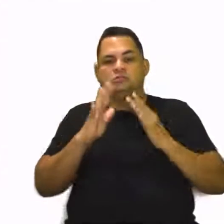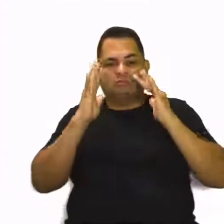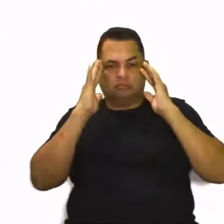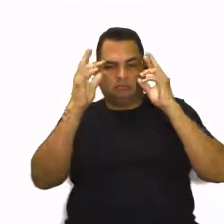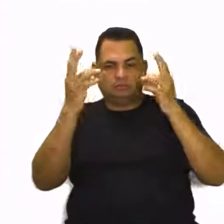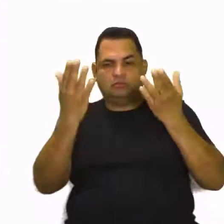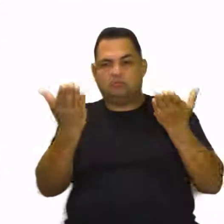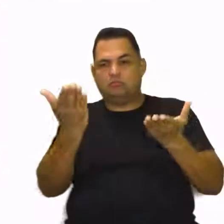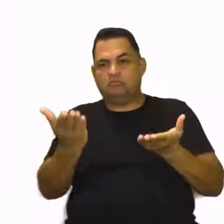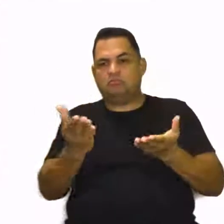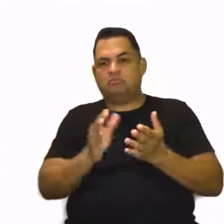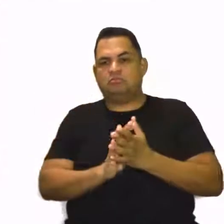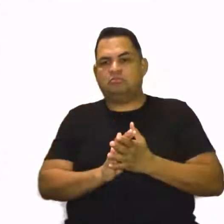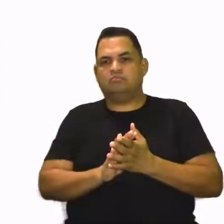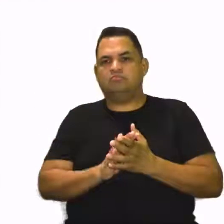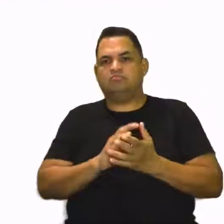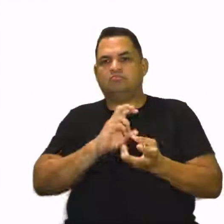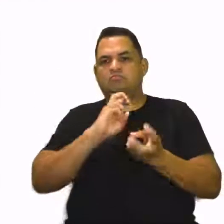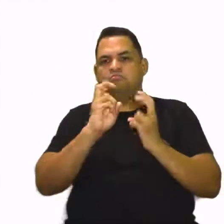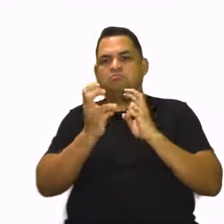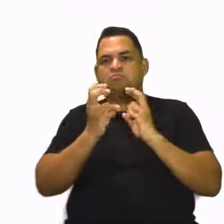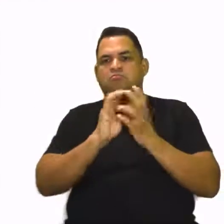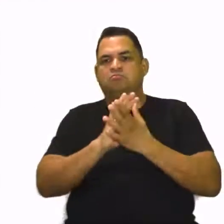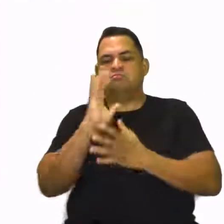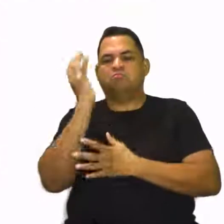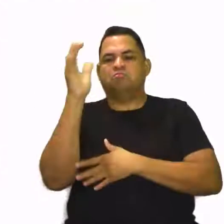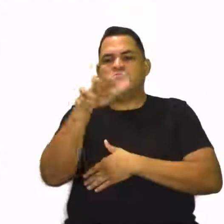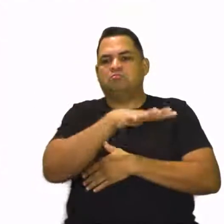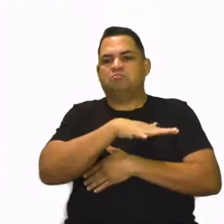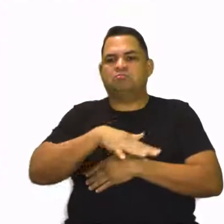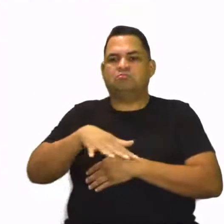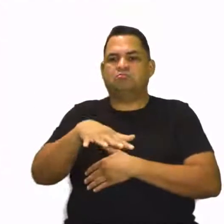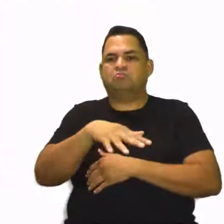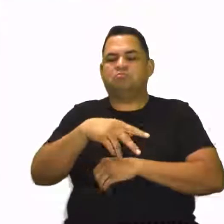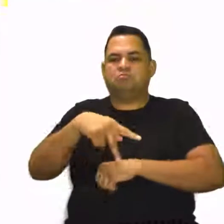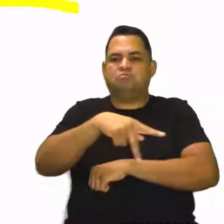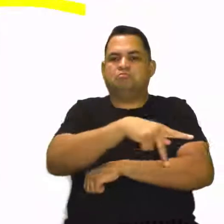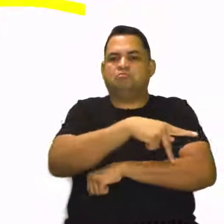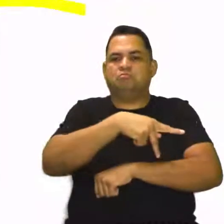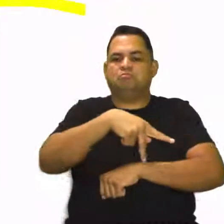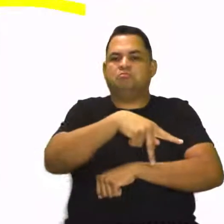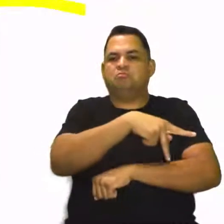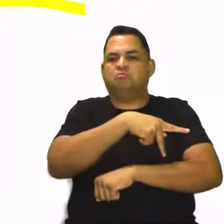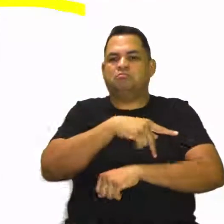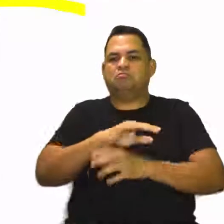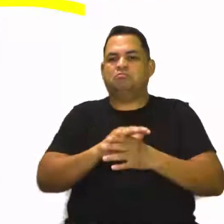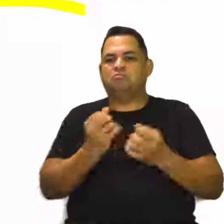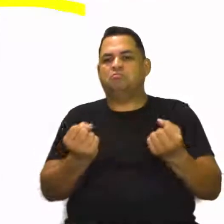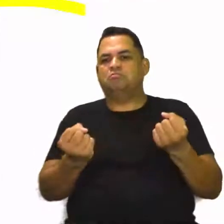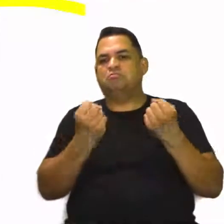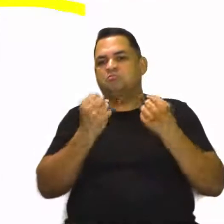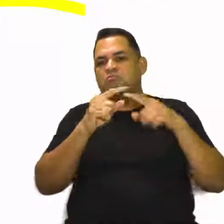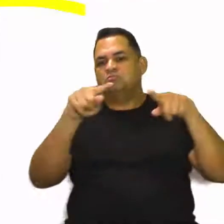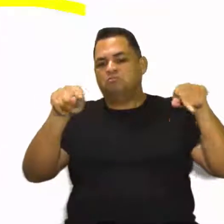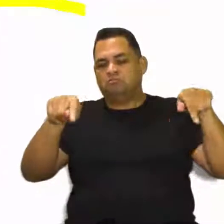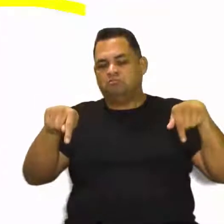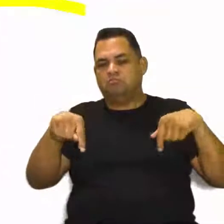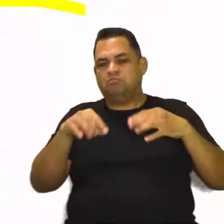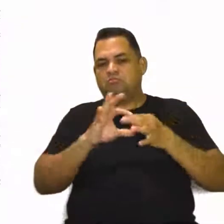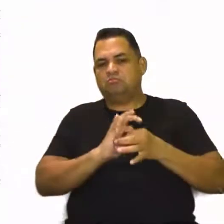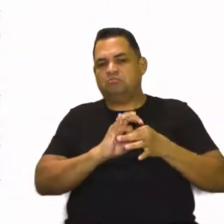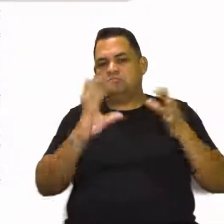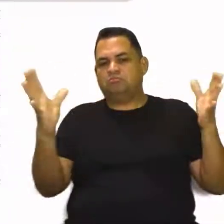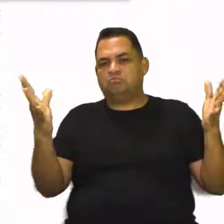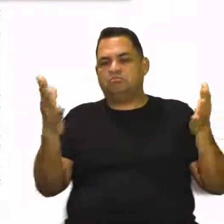aí parques, praças, campos e quadras, pistas e ruas, academias ao ar livre. Então, a